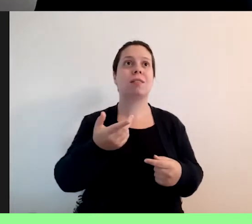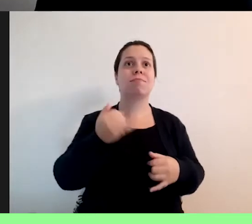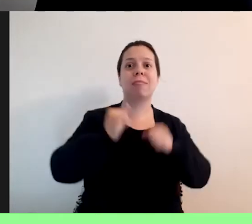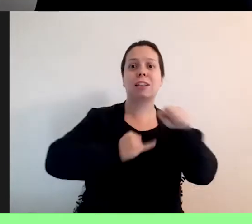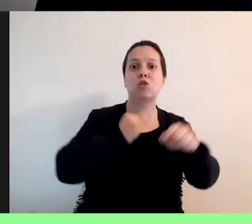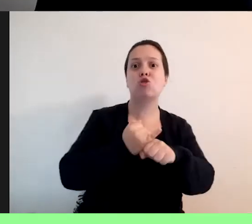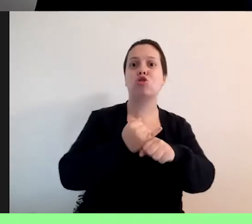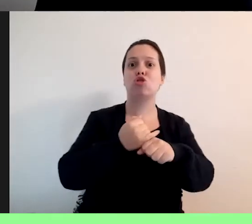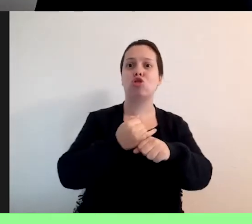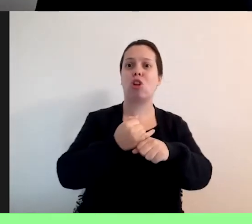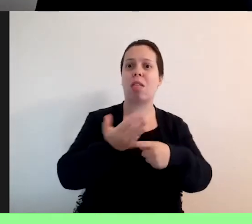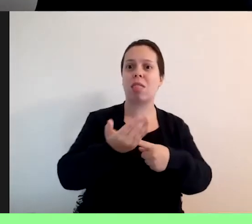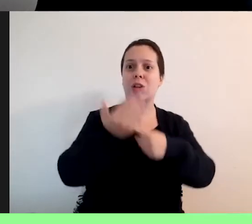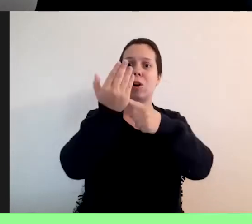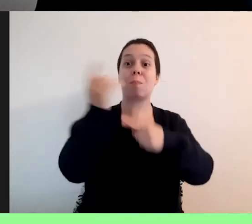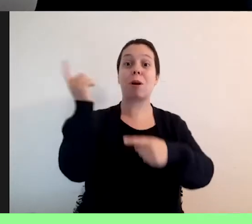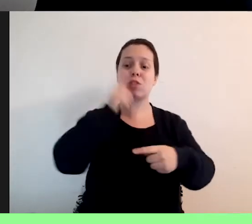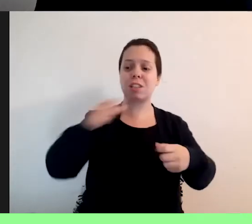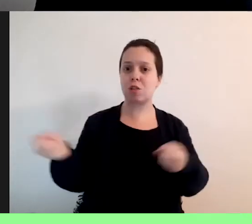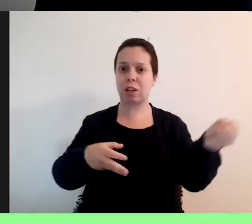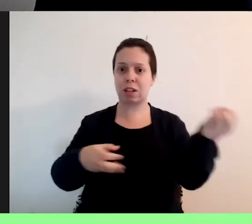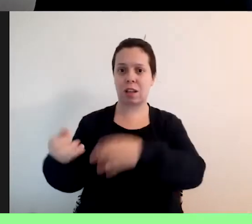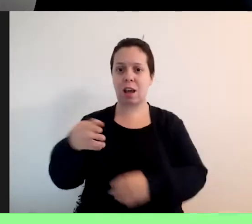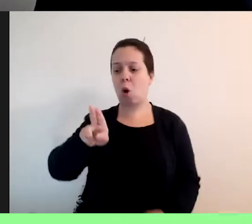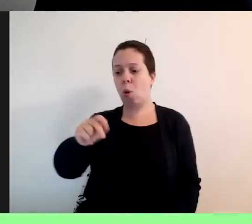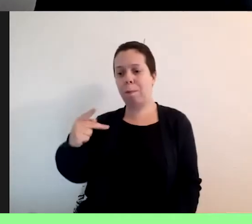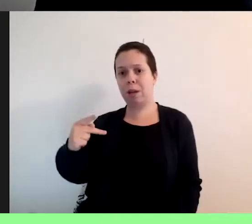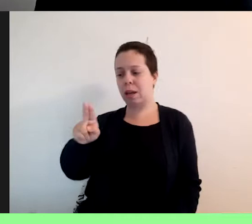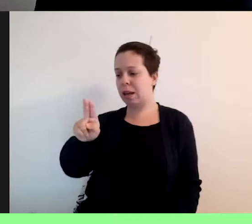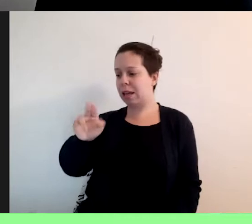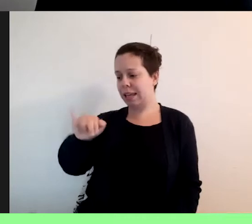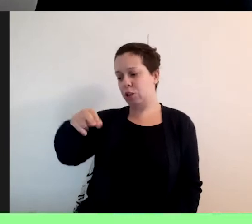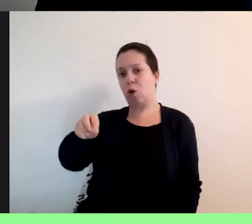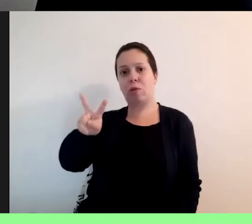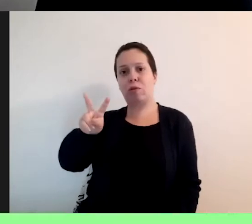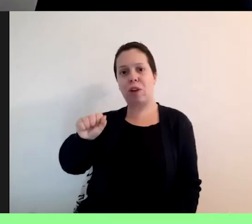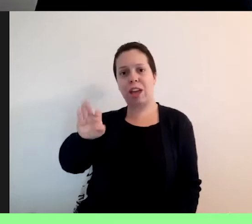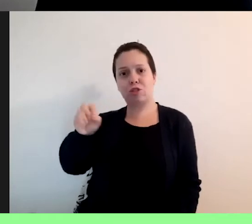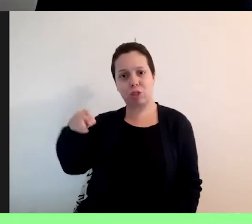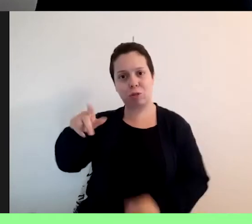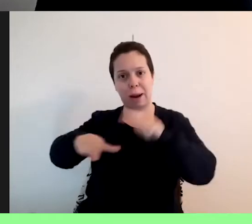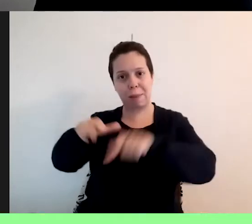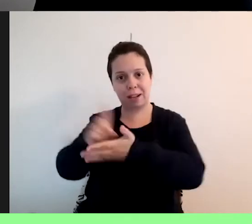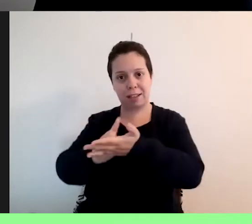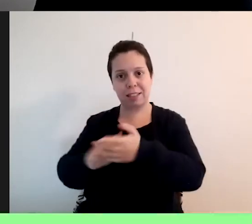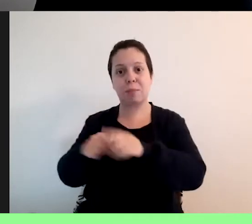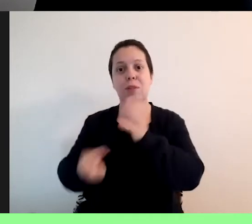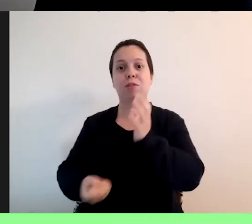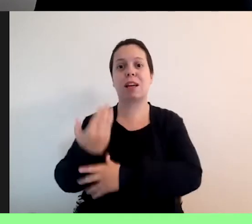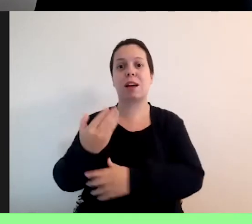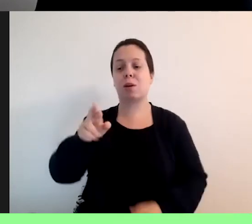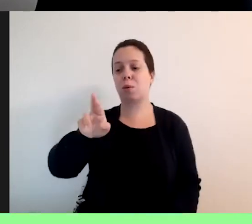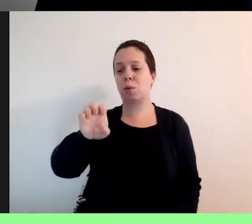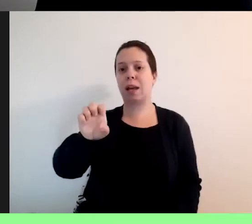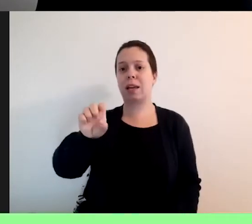Atualmente é Product Designer na Zup Innovation e uma das fundadoras da Redesign for All, com